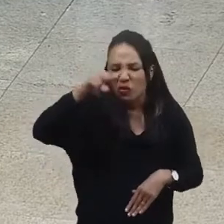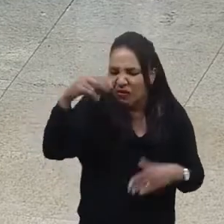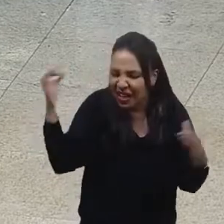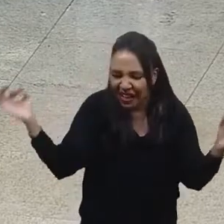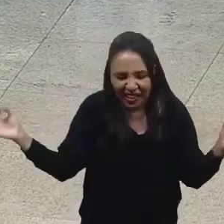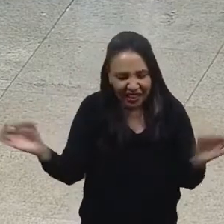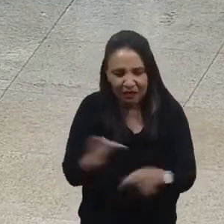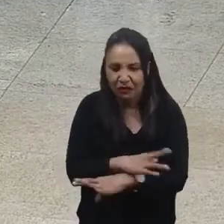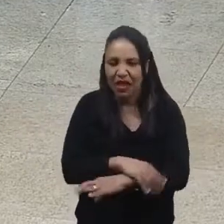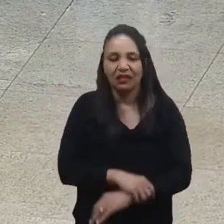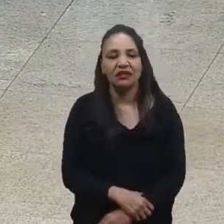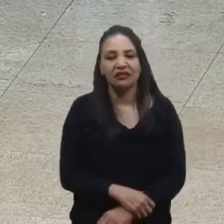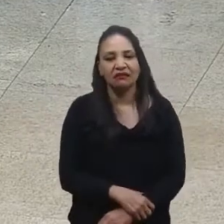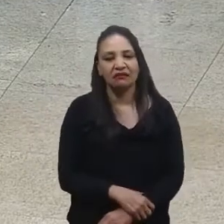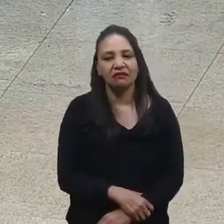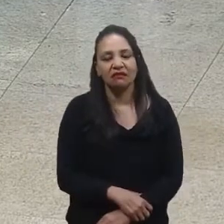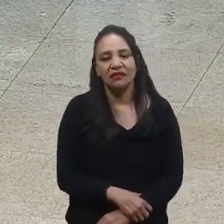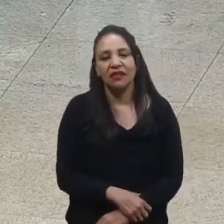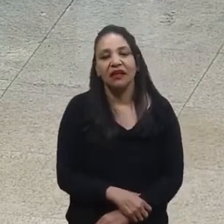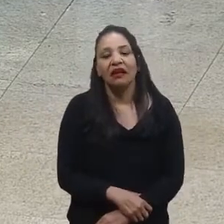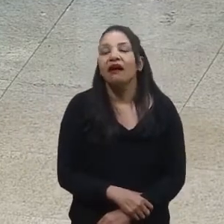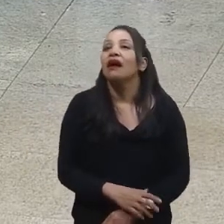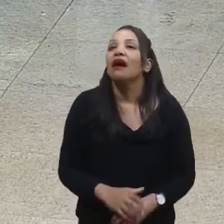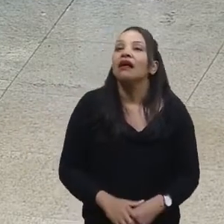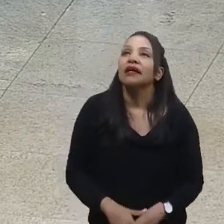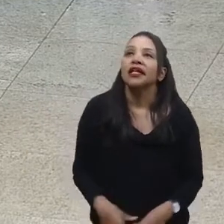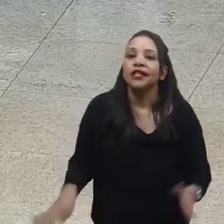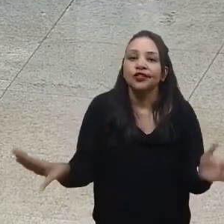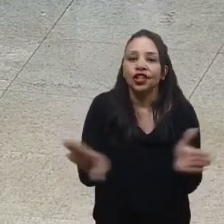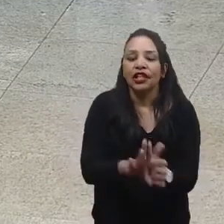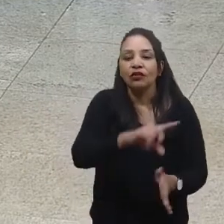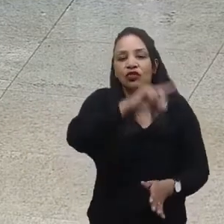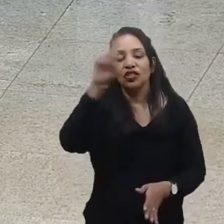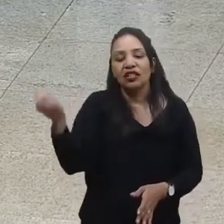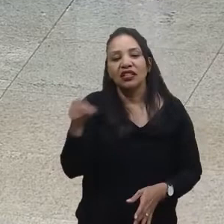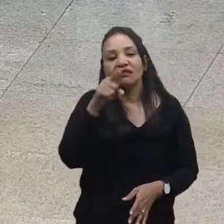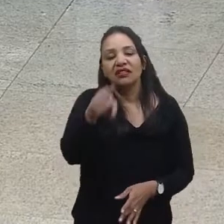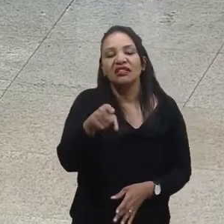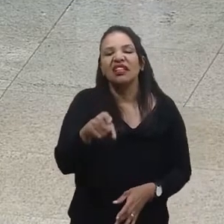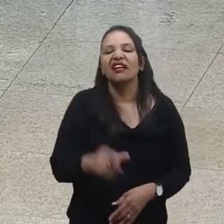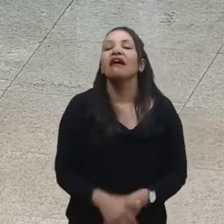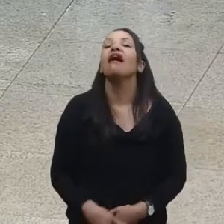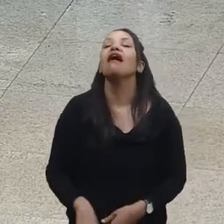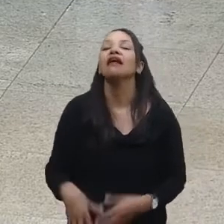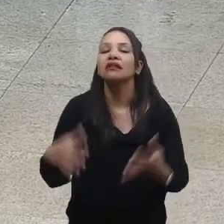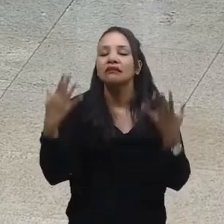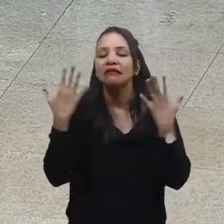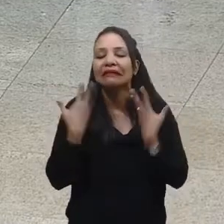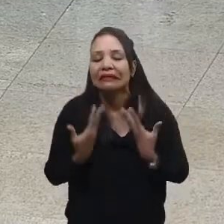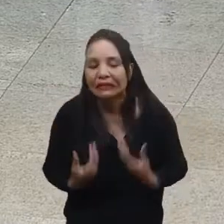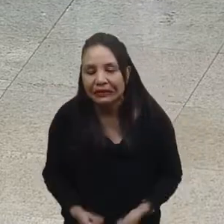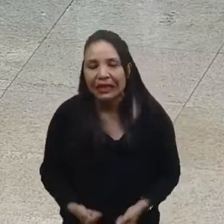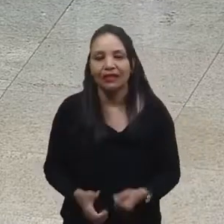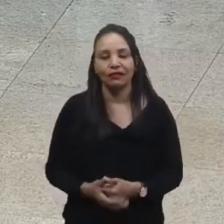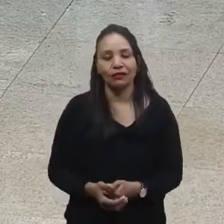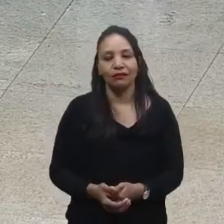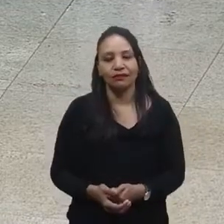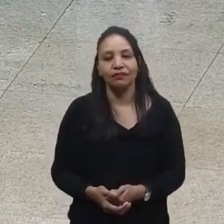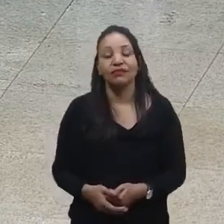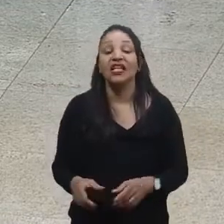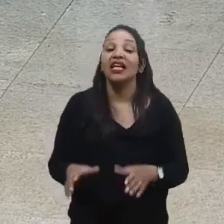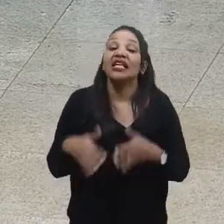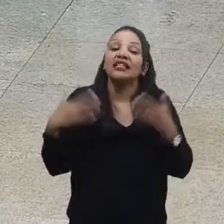seria chegar em um momento que você estaria cheio E então voltar